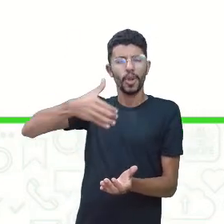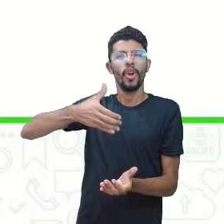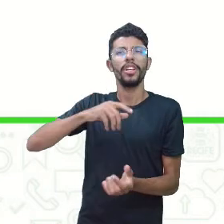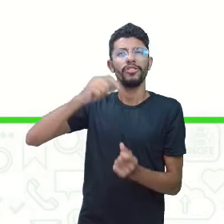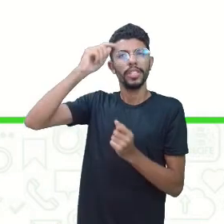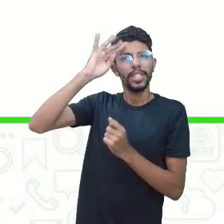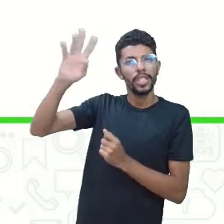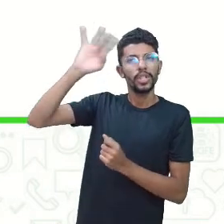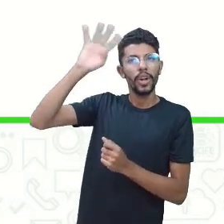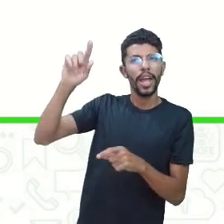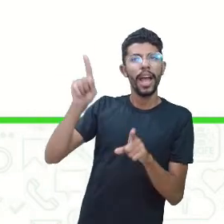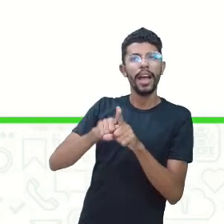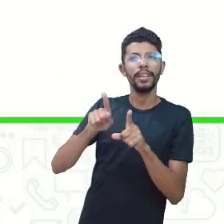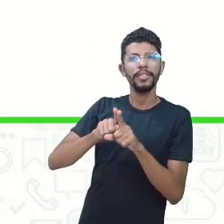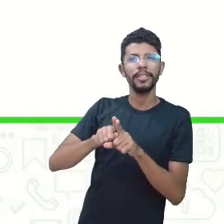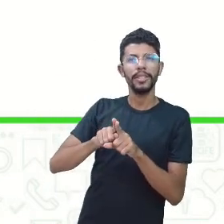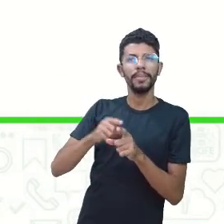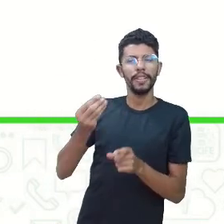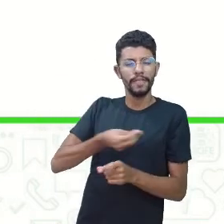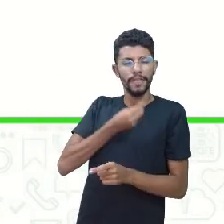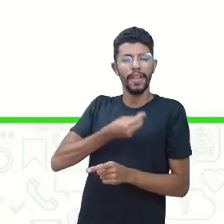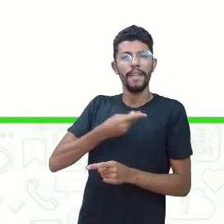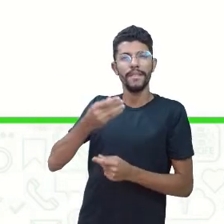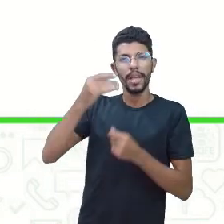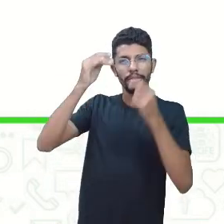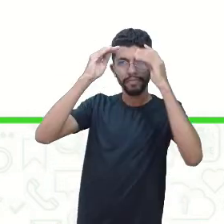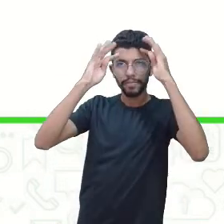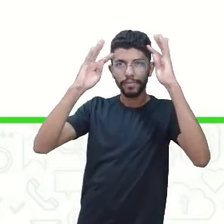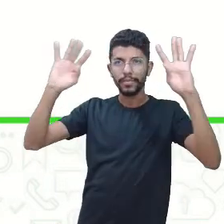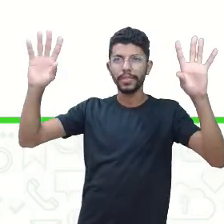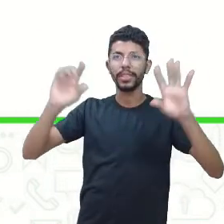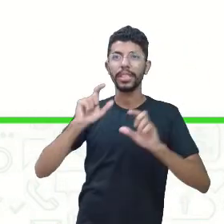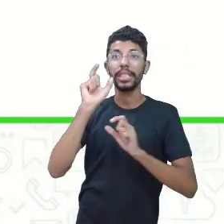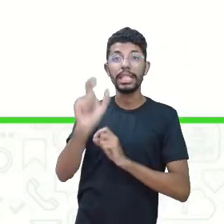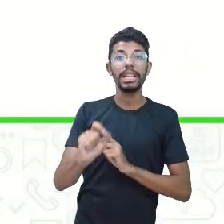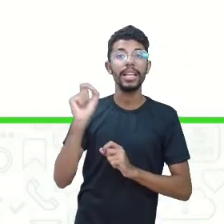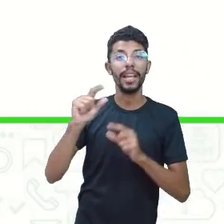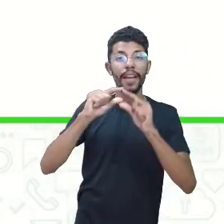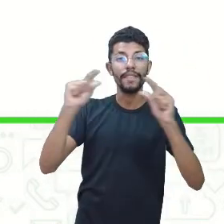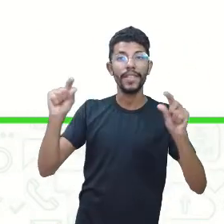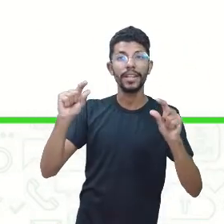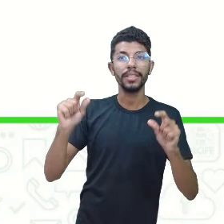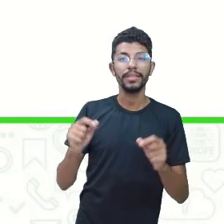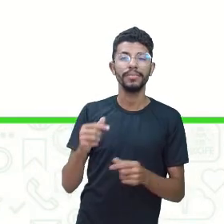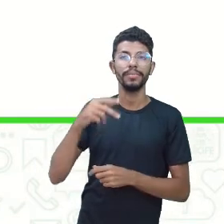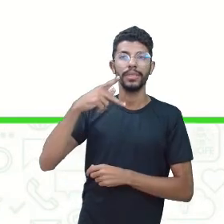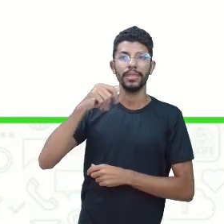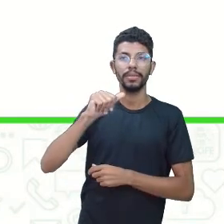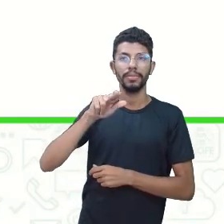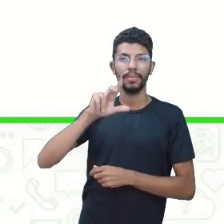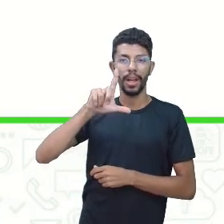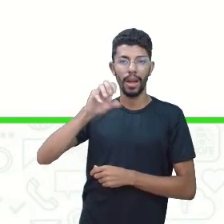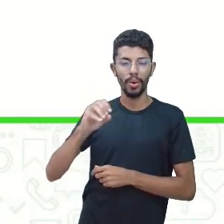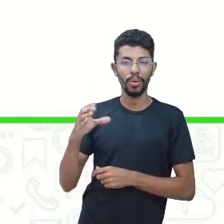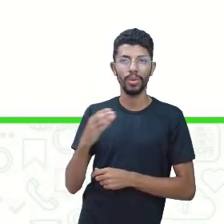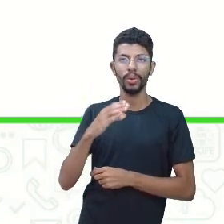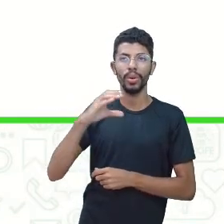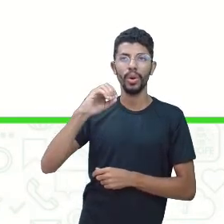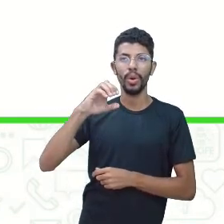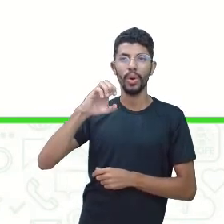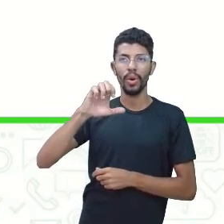de correr risco de viver seus sonhos. E de quem é? Paulo Coelho. Então, gente,